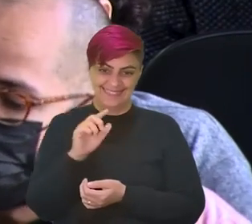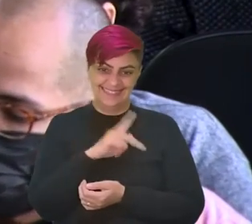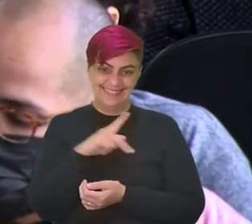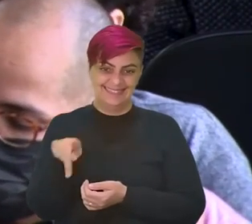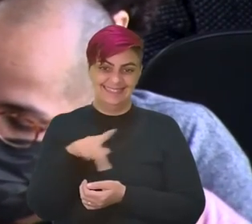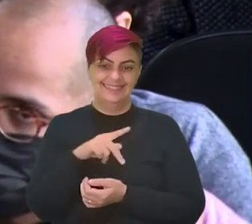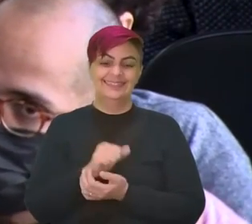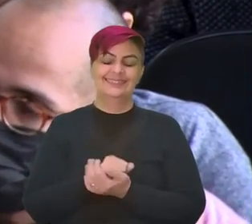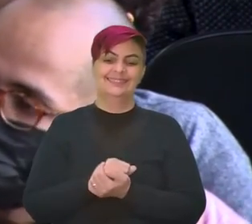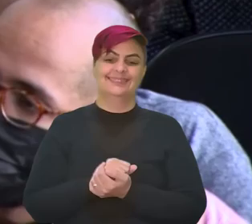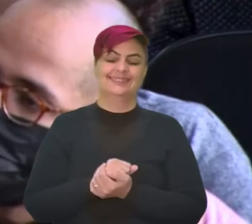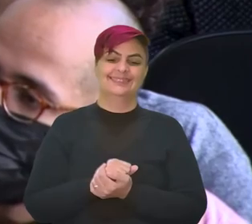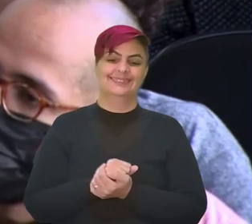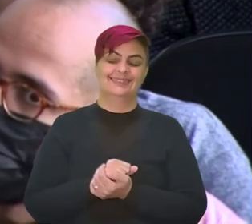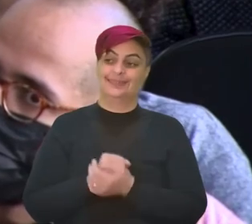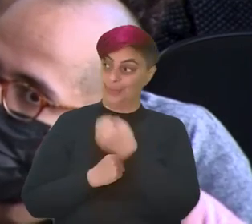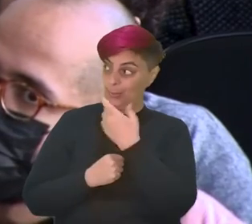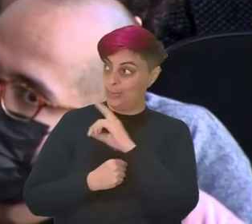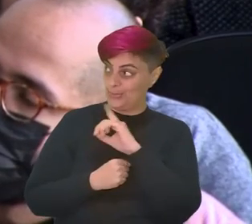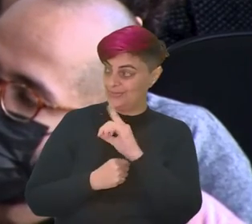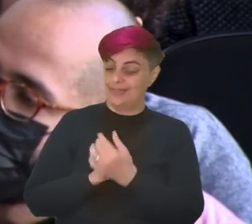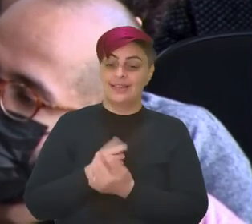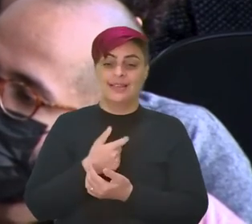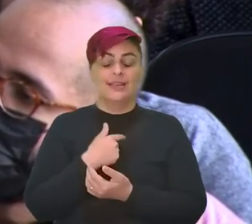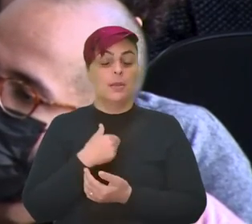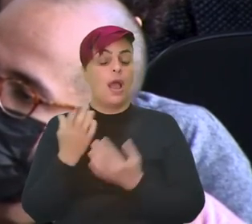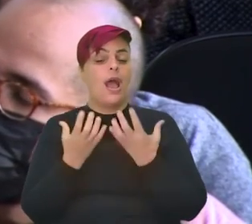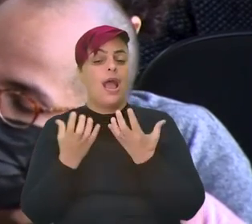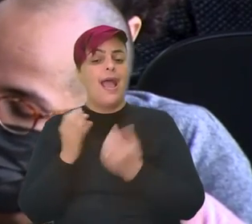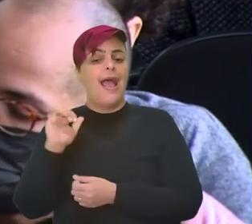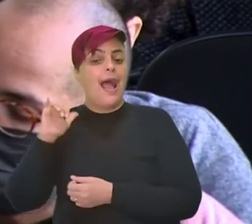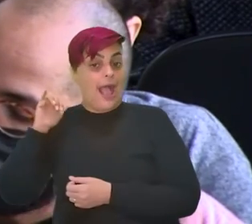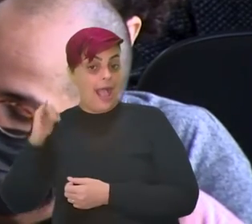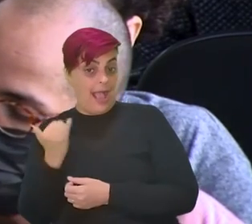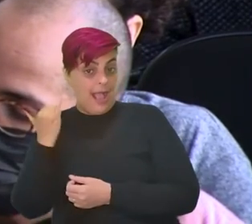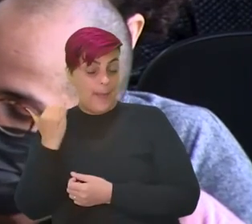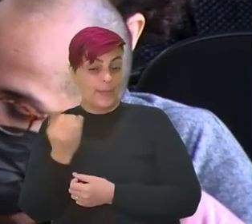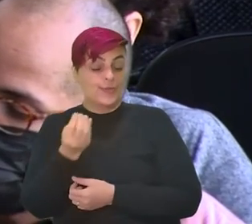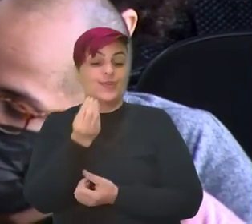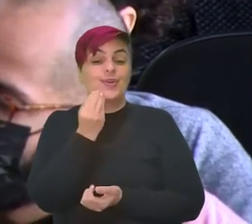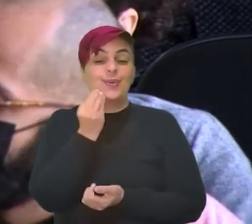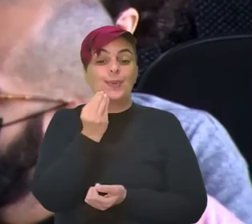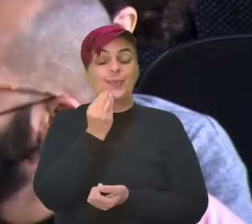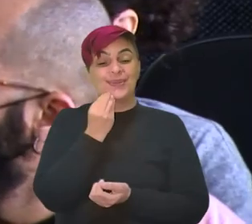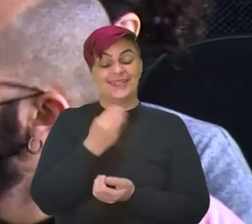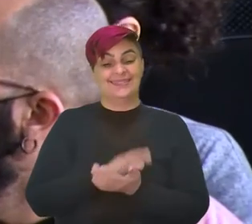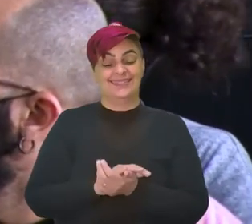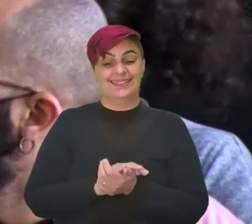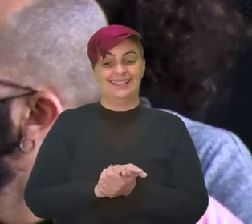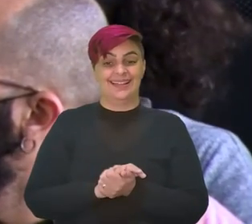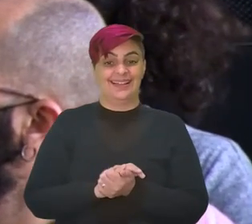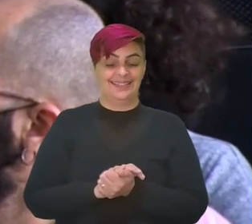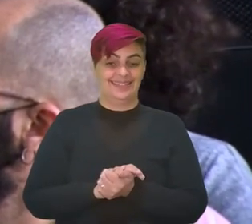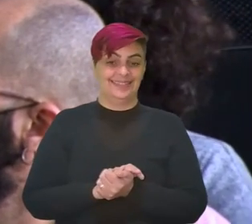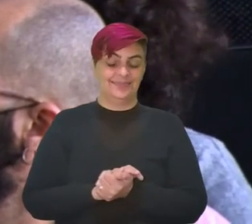dia, professora. Uhum. Bom dia, Diogo. Eu gostaria de aproveitar assim, a oportunidade dessa discussão editorial